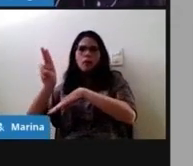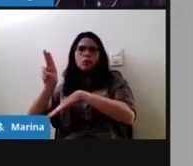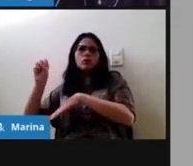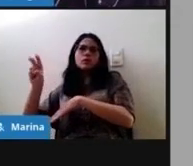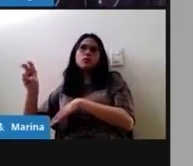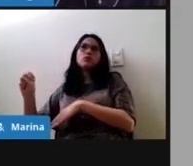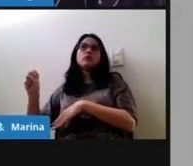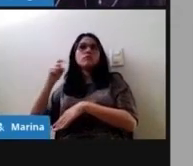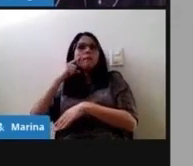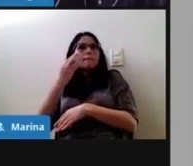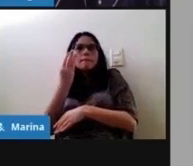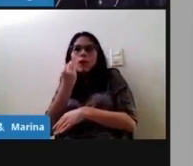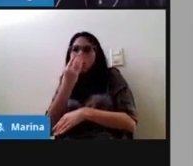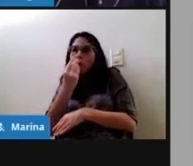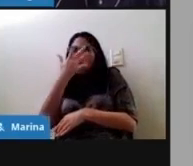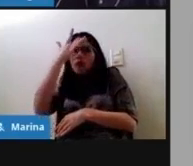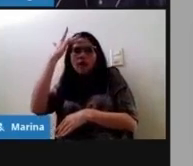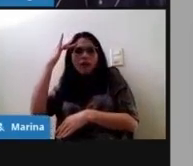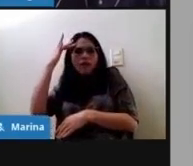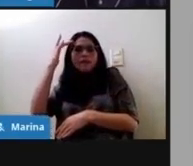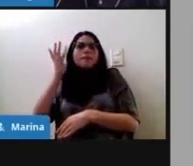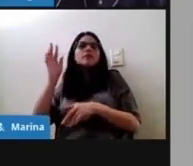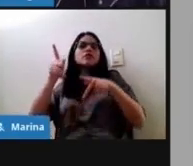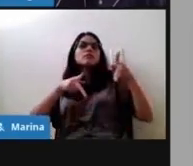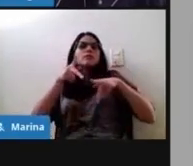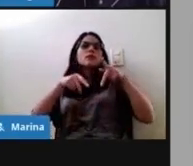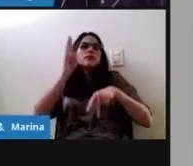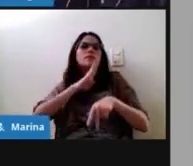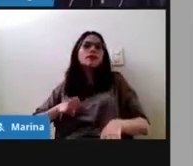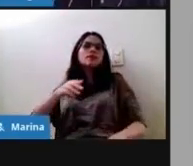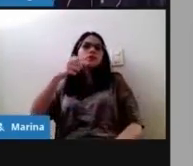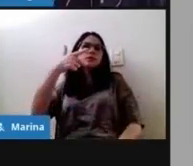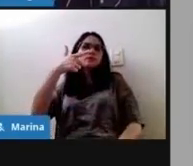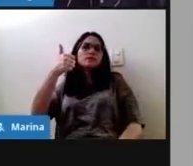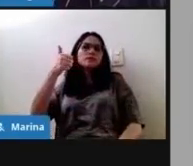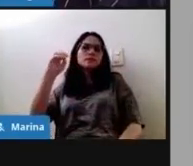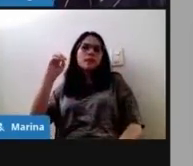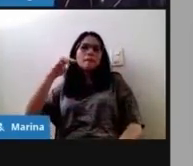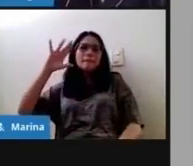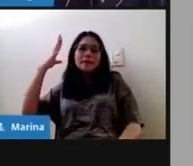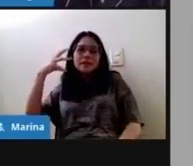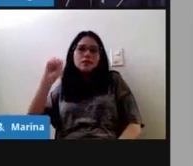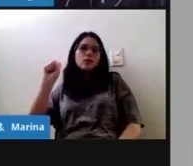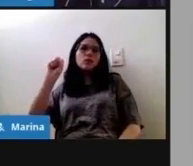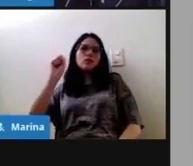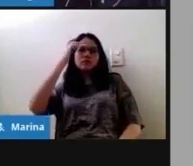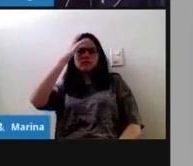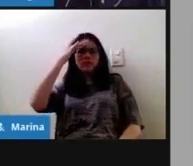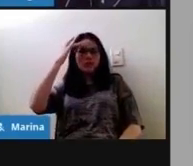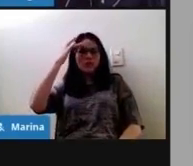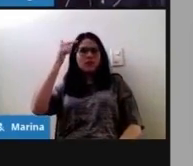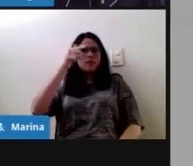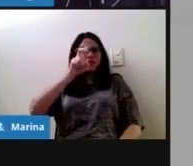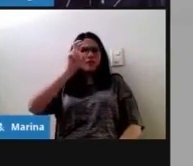de 210 milhões de habitantes, né? Então, é realmente um volume